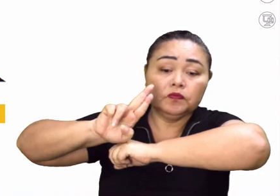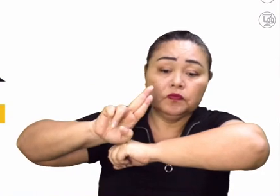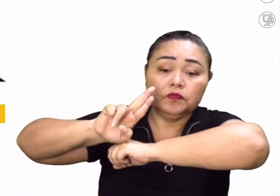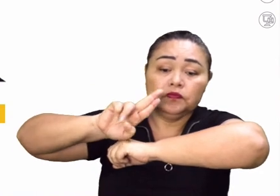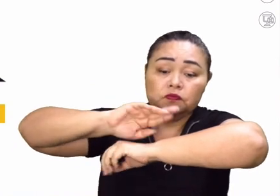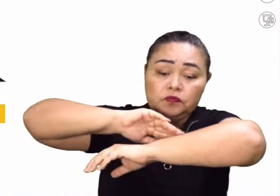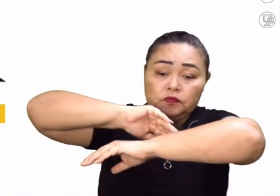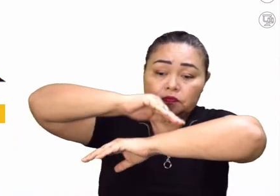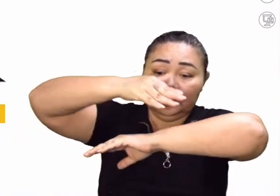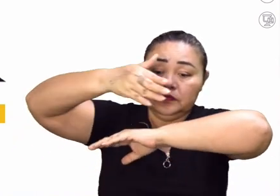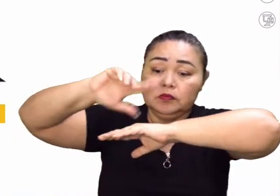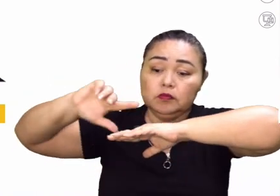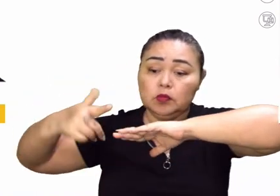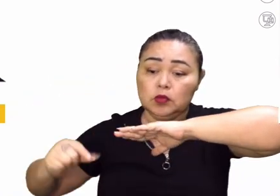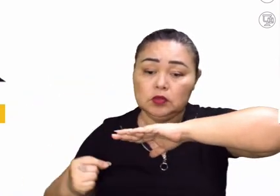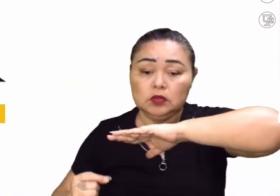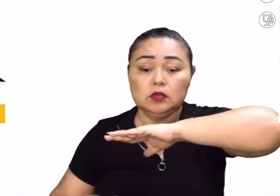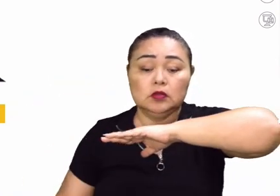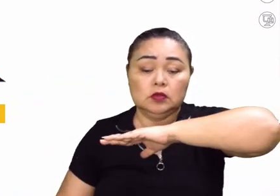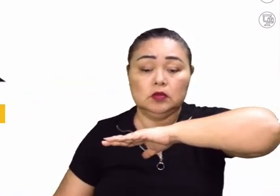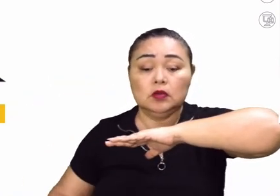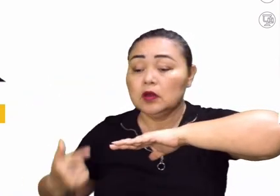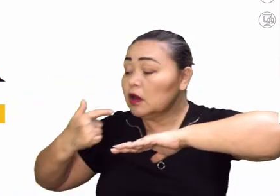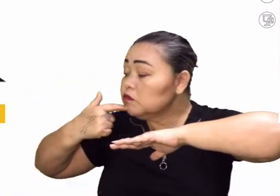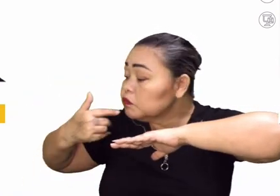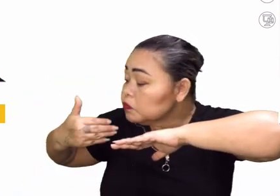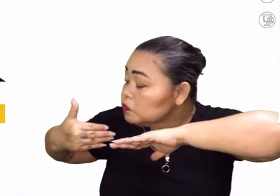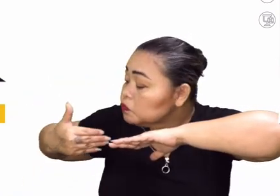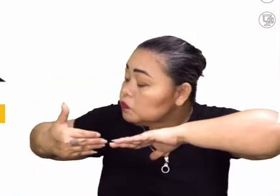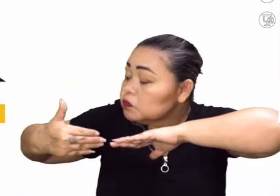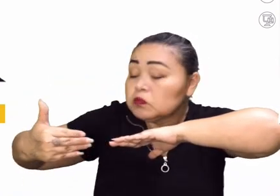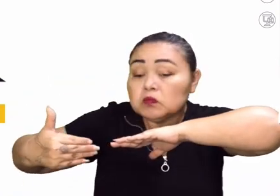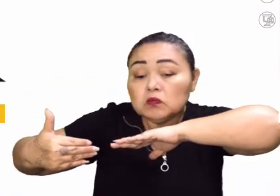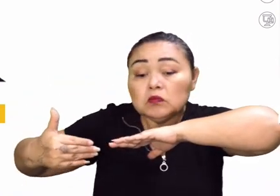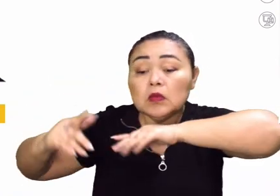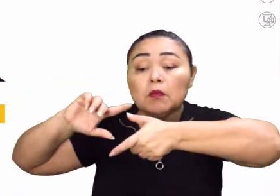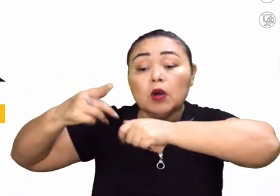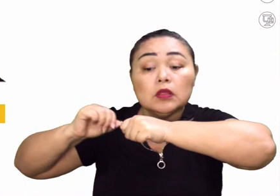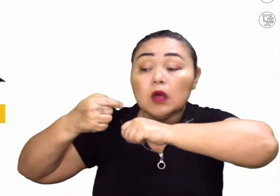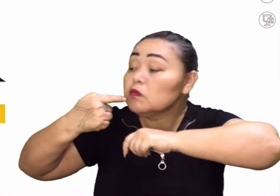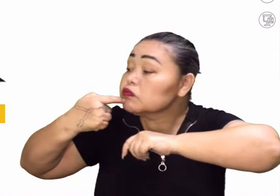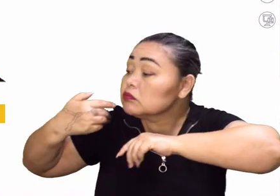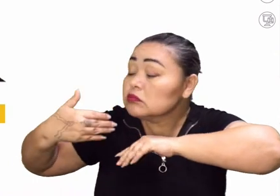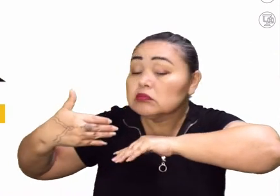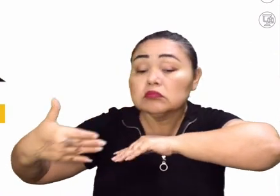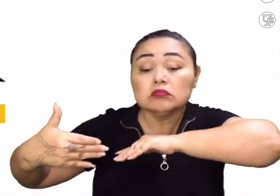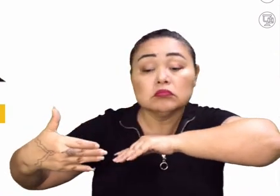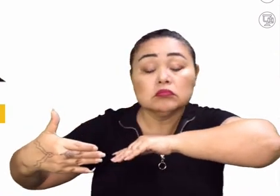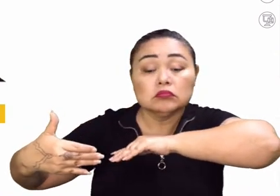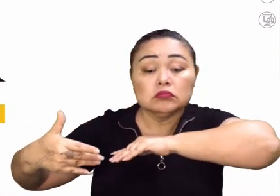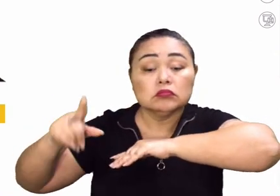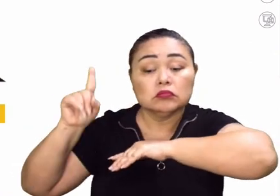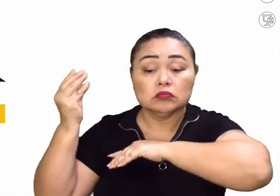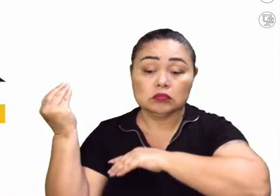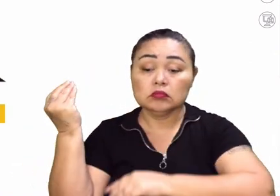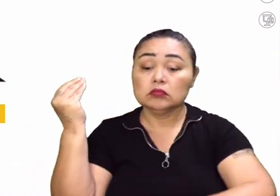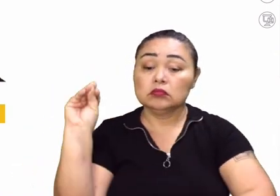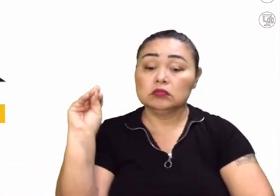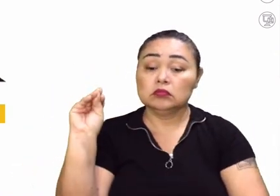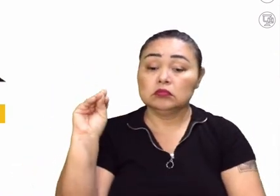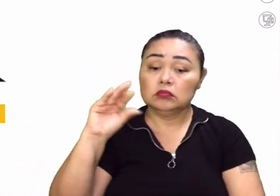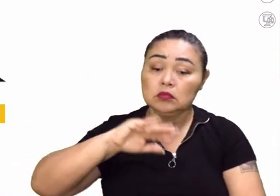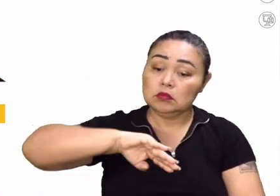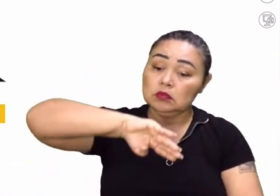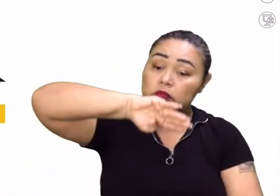é dobramento moderno por ela ser moderna é o motivo dela